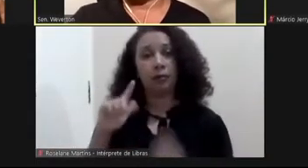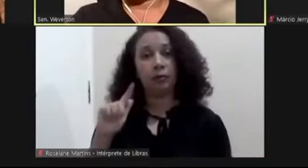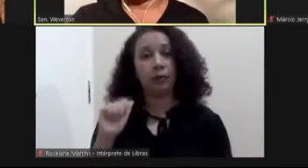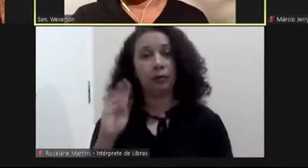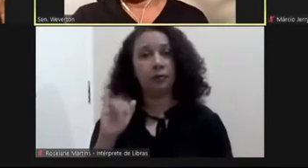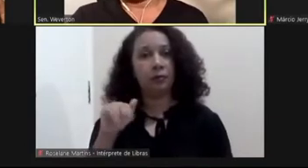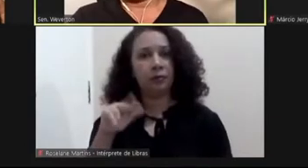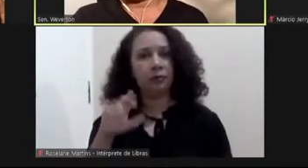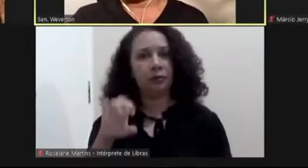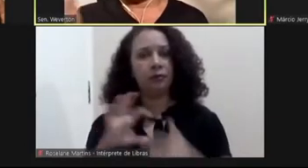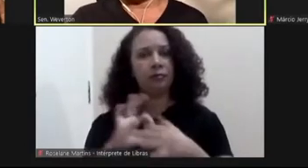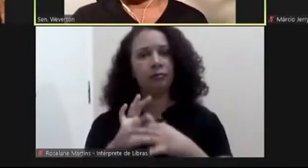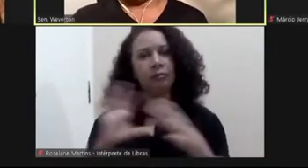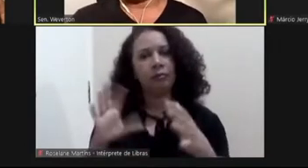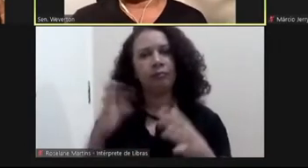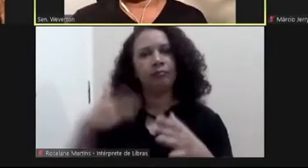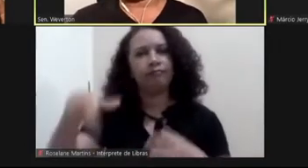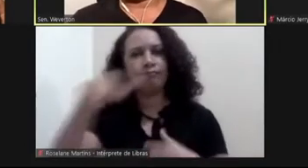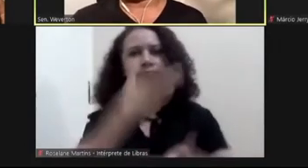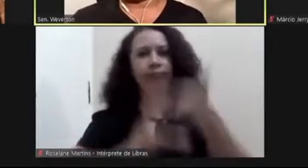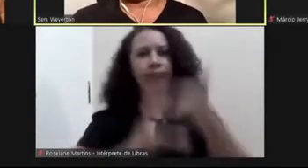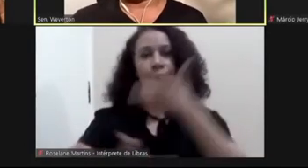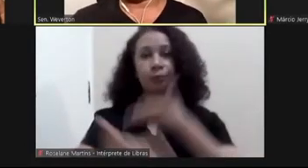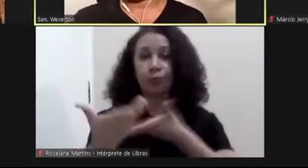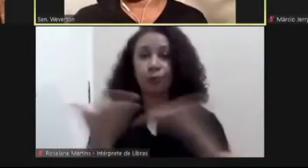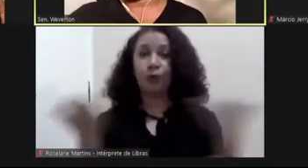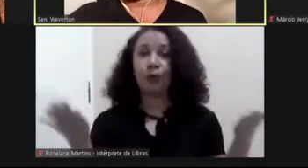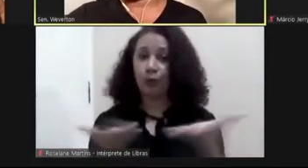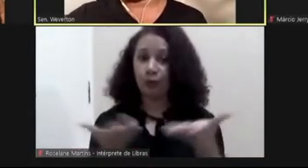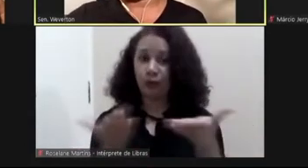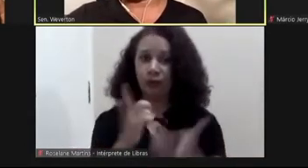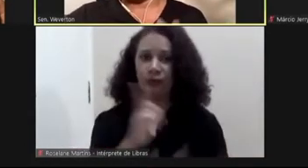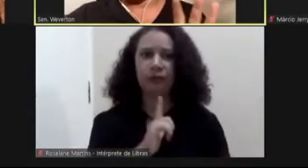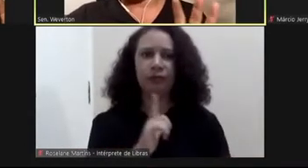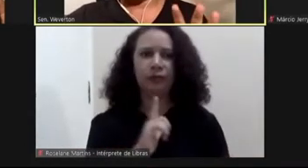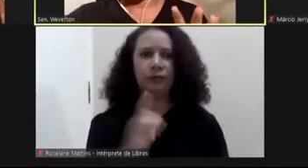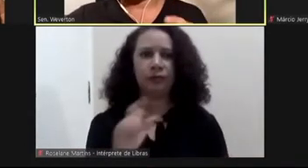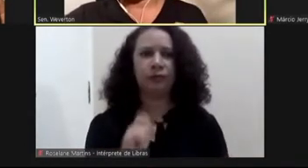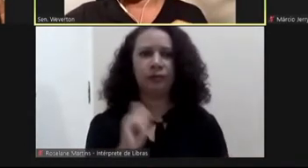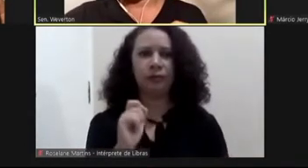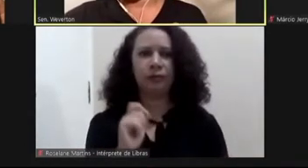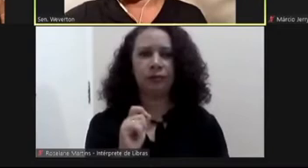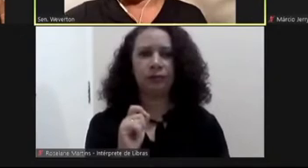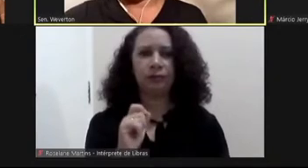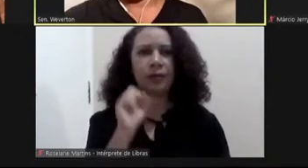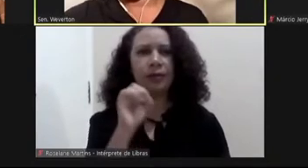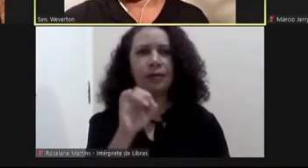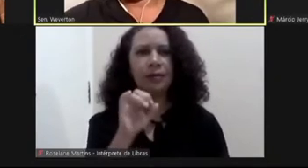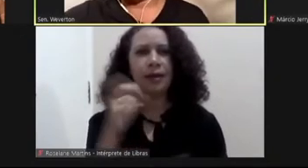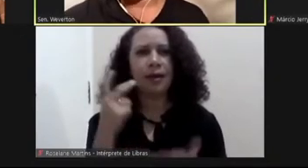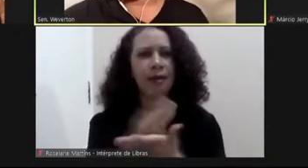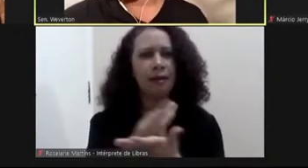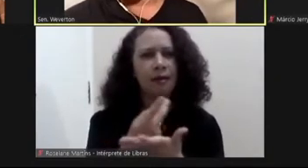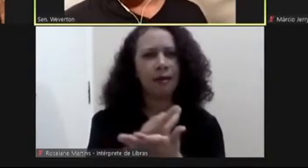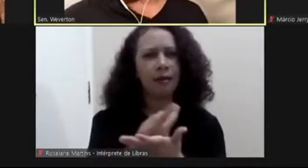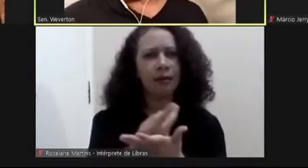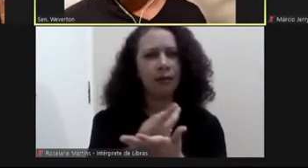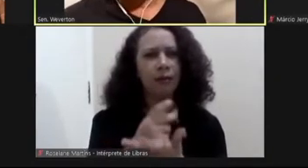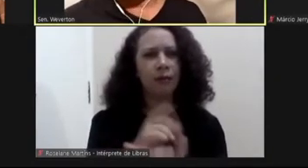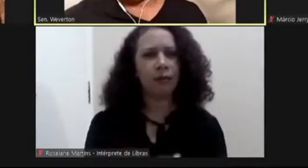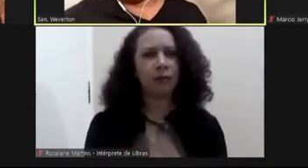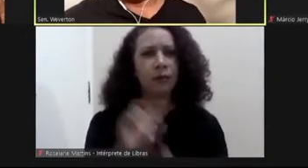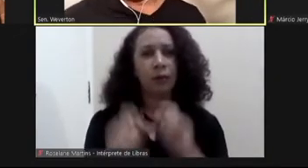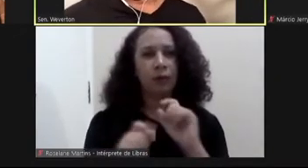nós temos, eu lembrando aqui da CUFA, né, que se eu estiver errado, me corrija, é Circuito de Cultura